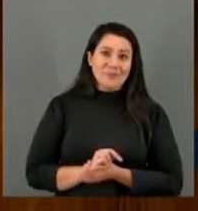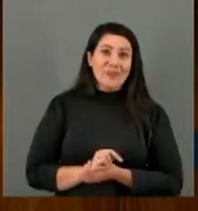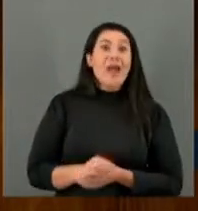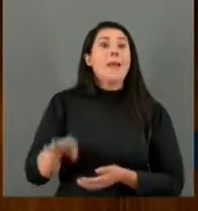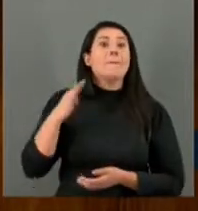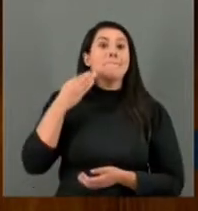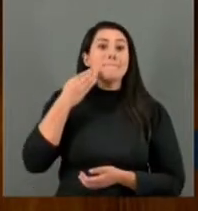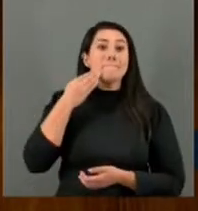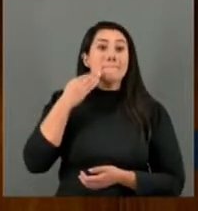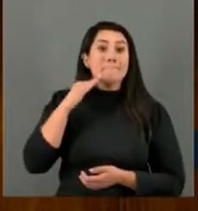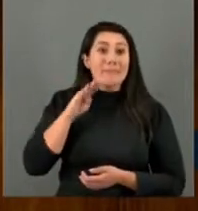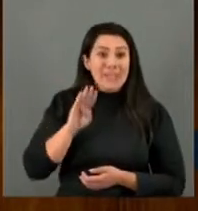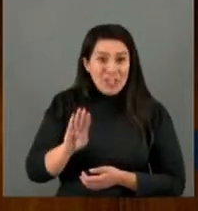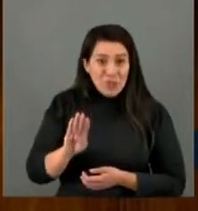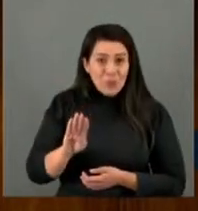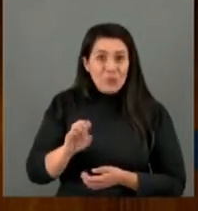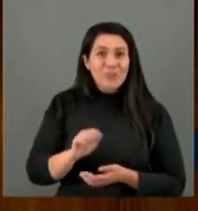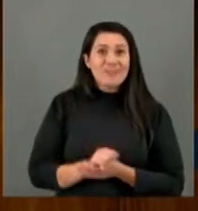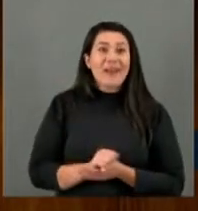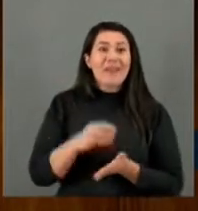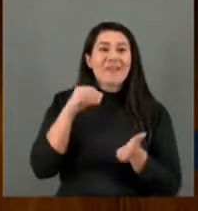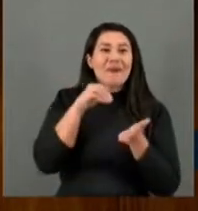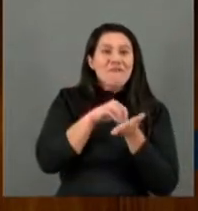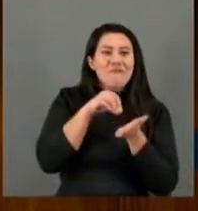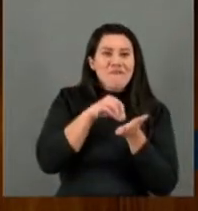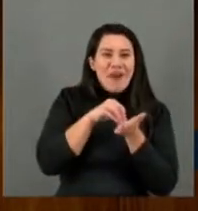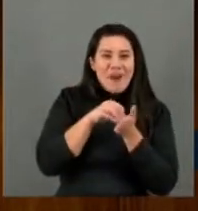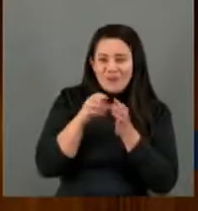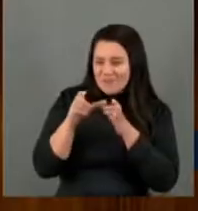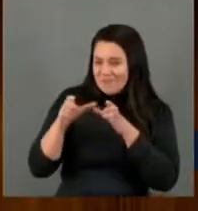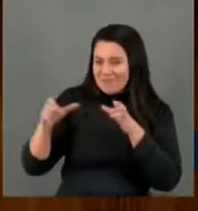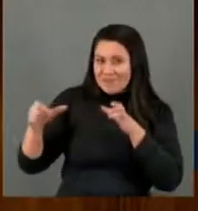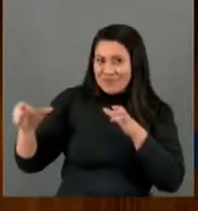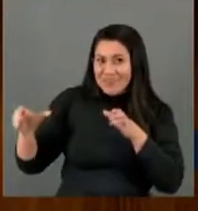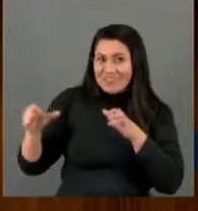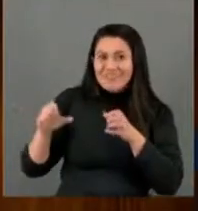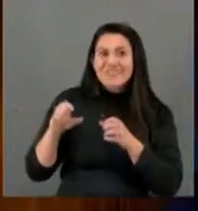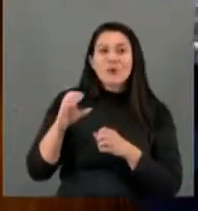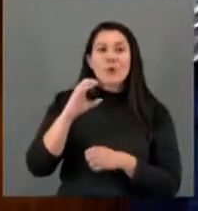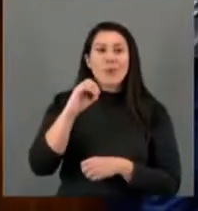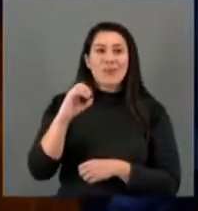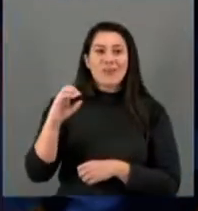bilhões. Vai ficar aqui faltando espaço para o 00 centavos.